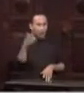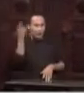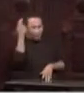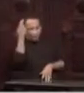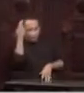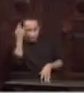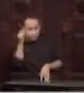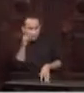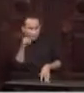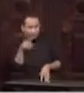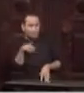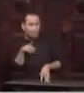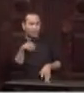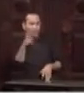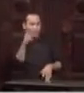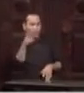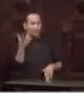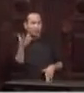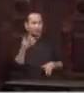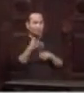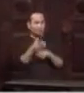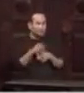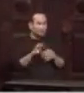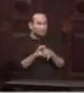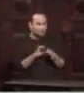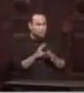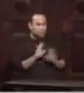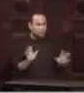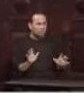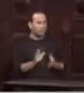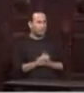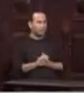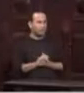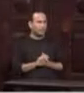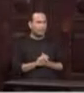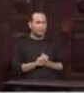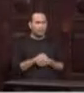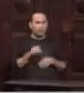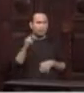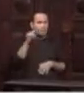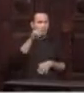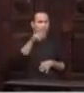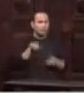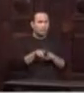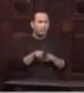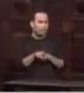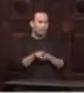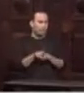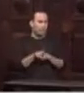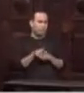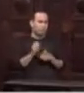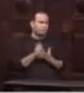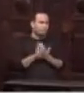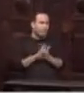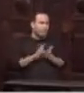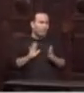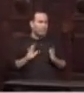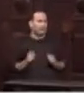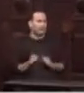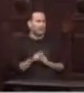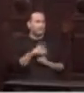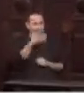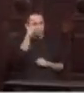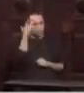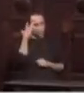está na foto, que é o Eleomar Coelho que vai embarcar. É assim, avião. Não custa nada que a Assembleia dê celeridade a